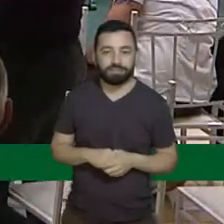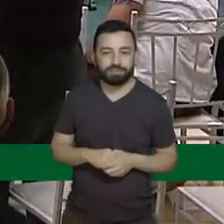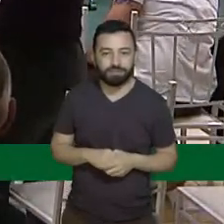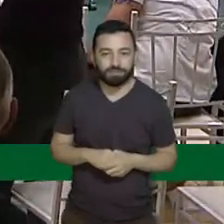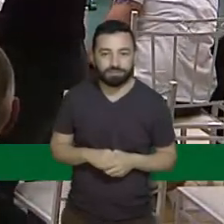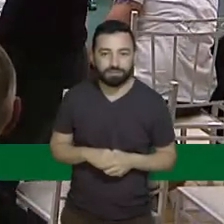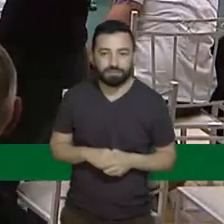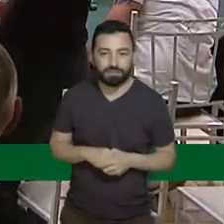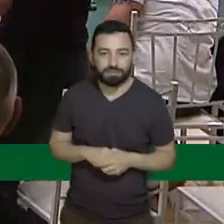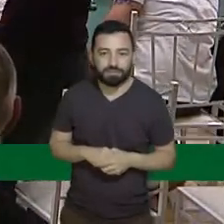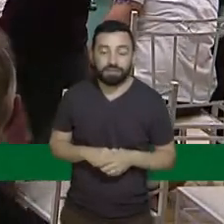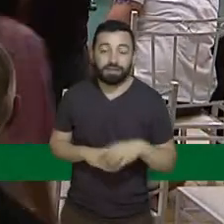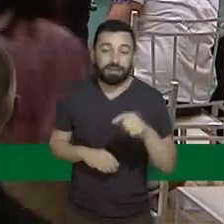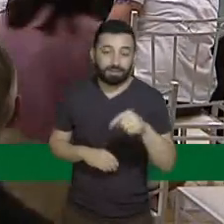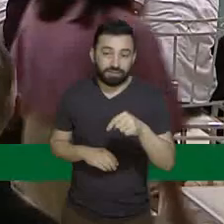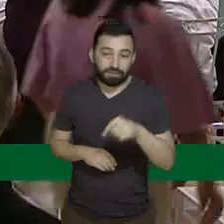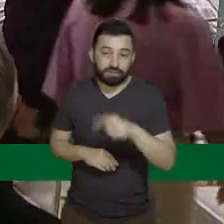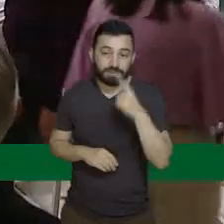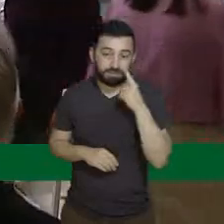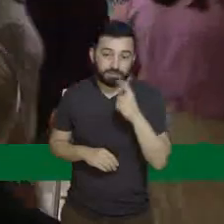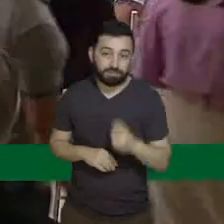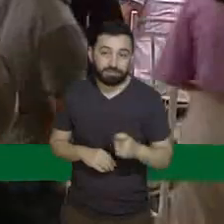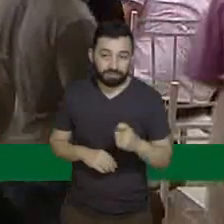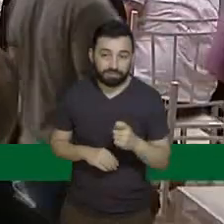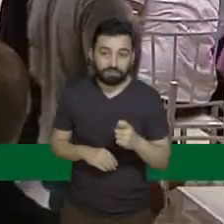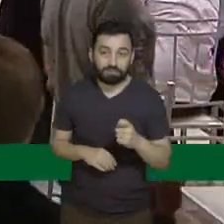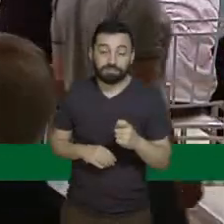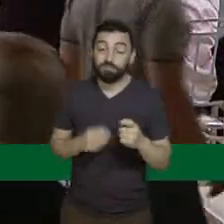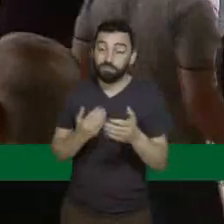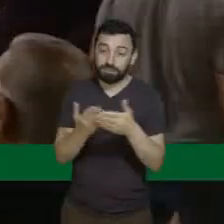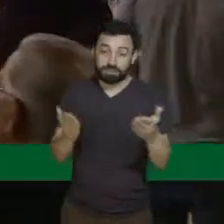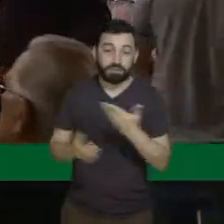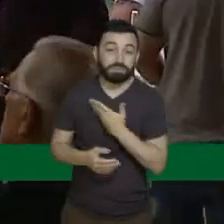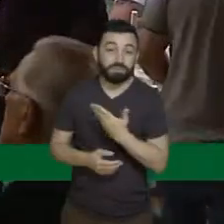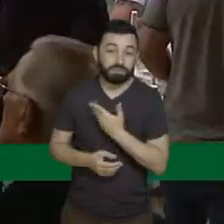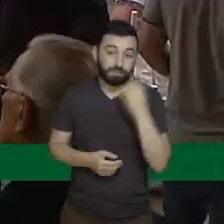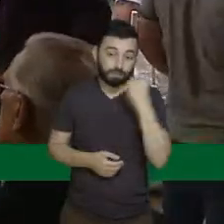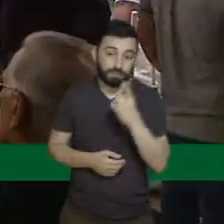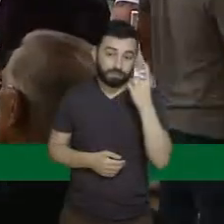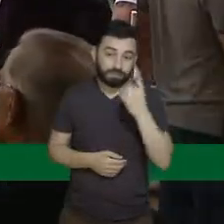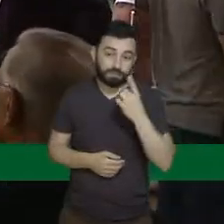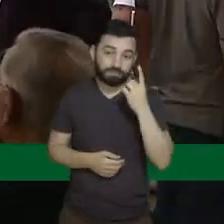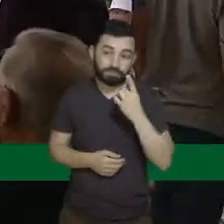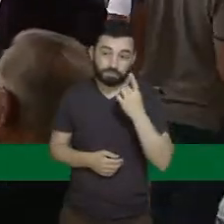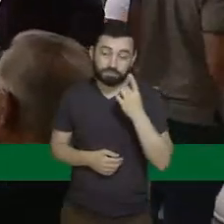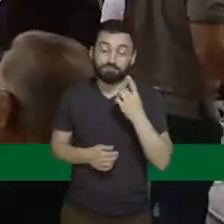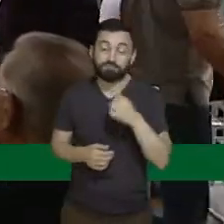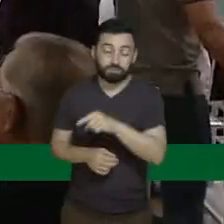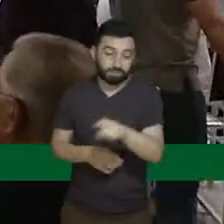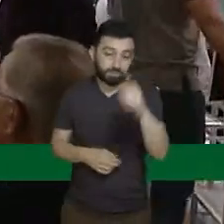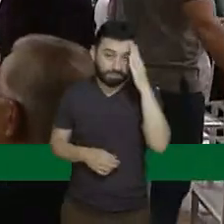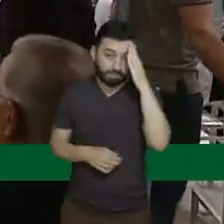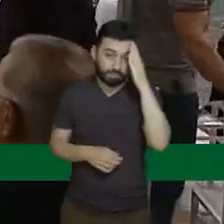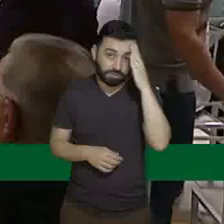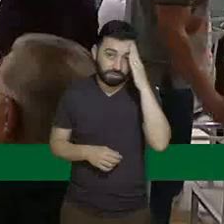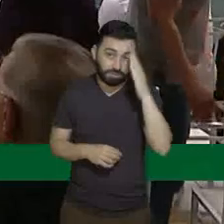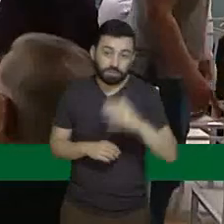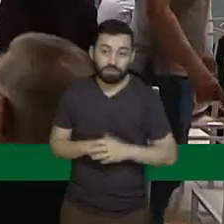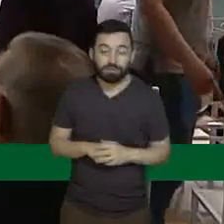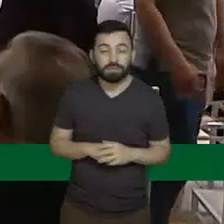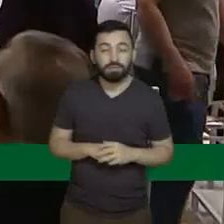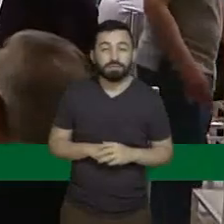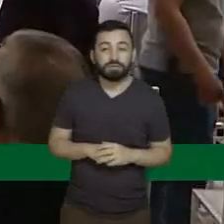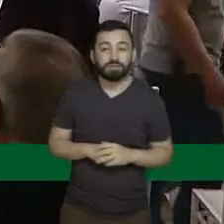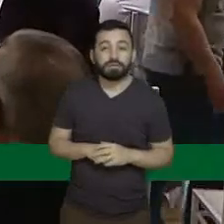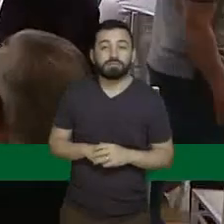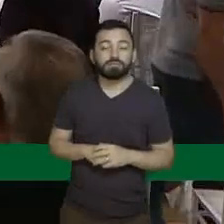Aqui é muito interessante, até para que os colegas deputados saibam, a nossa região, ela